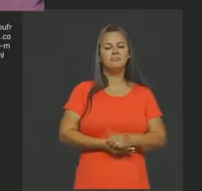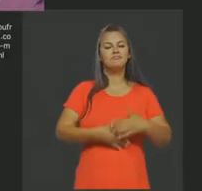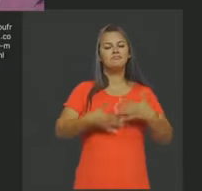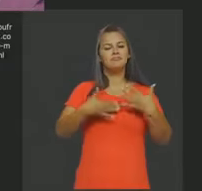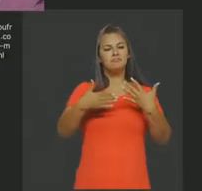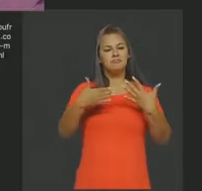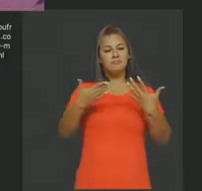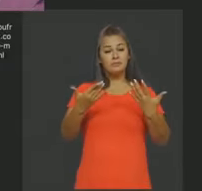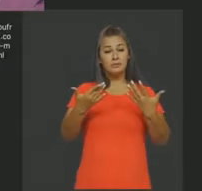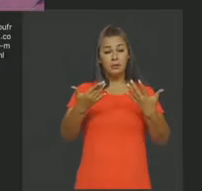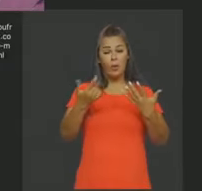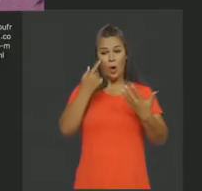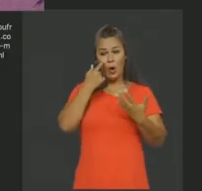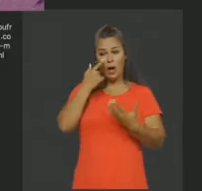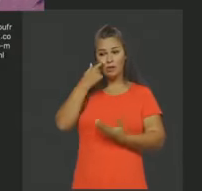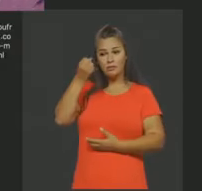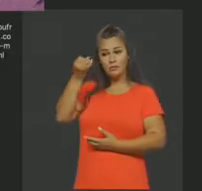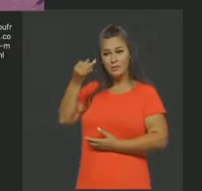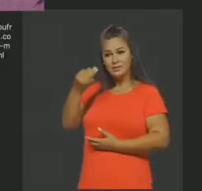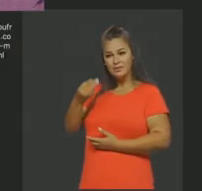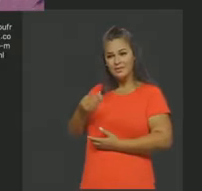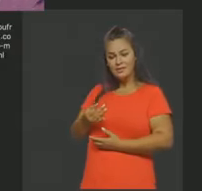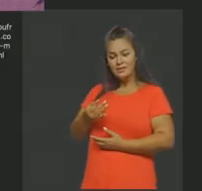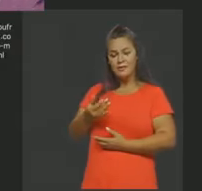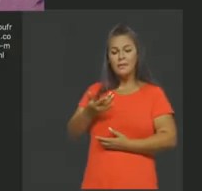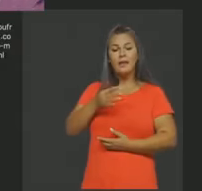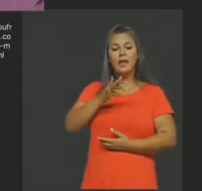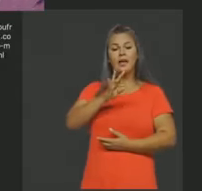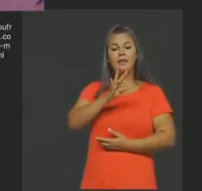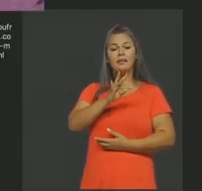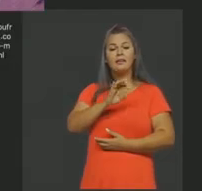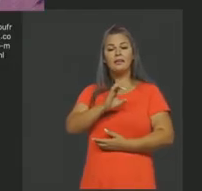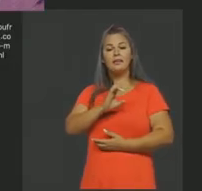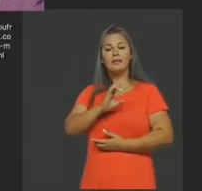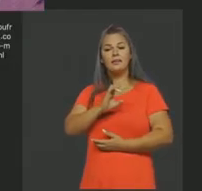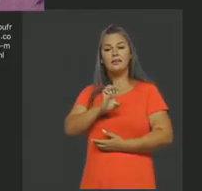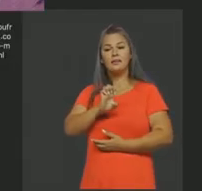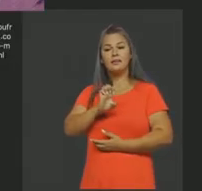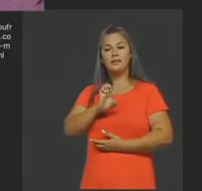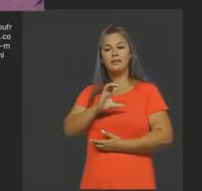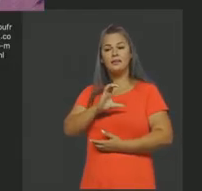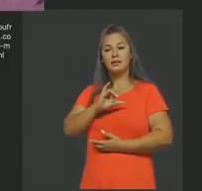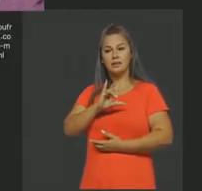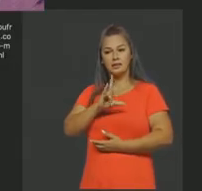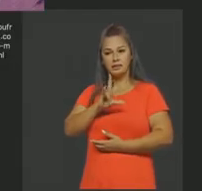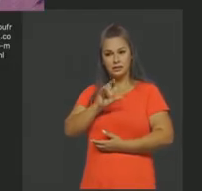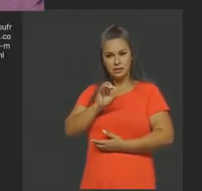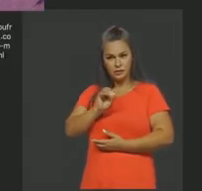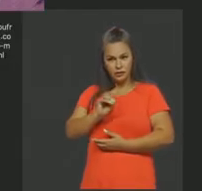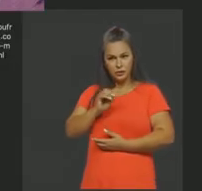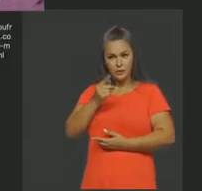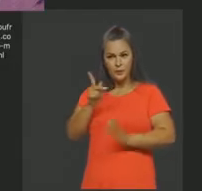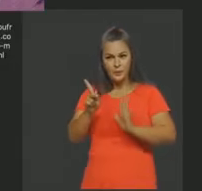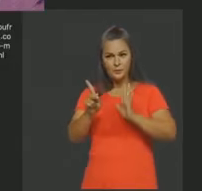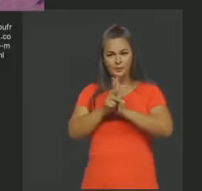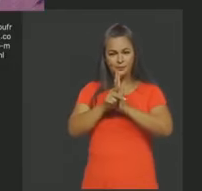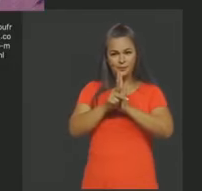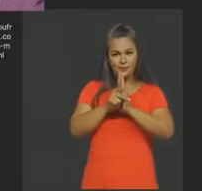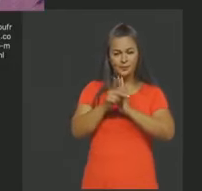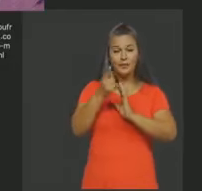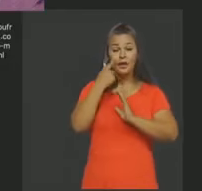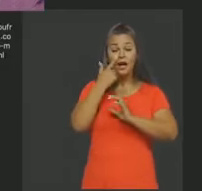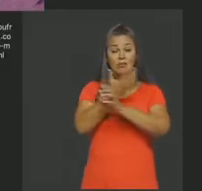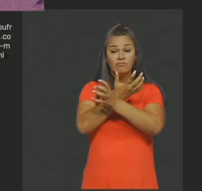Vamos ver então aqui um tecido muscular estriado esquelético. Então, aqui eu coloquei o desenho de um